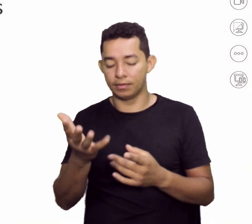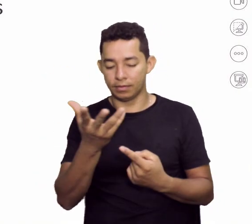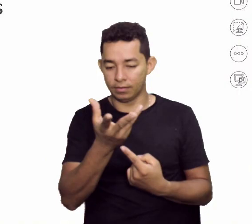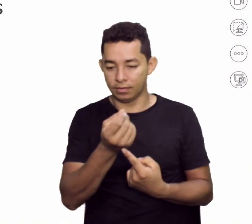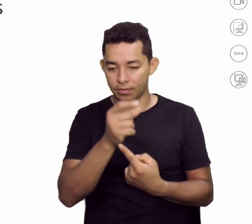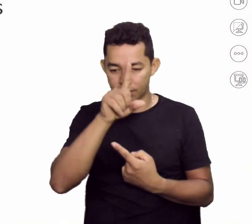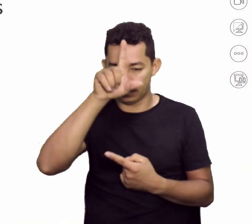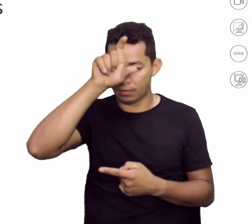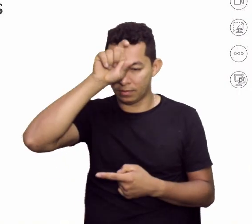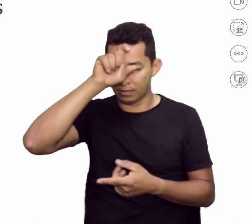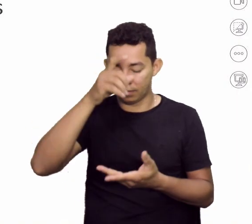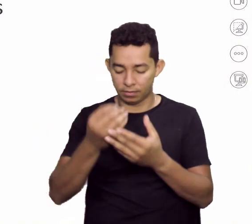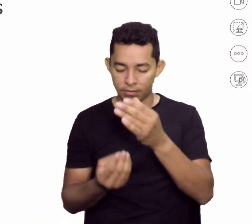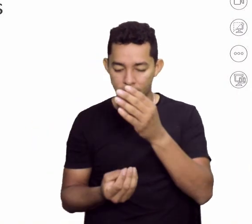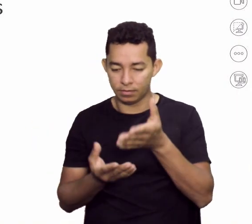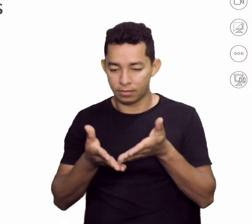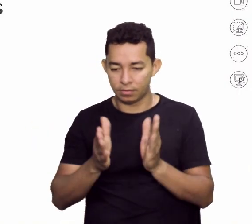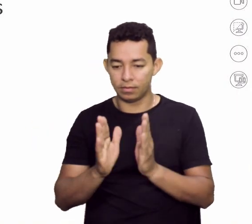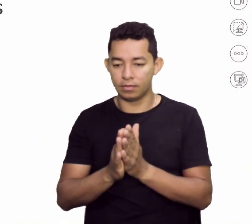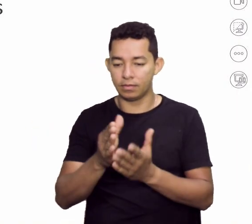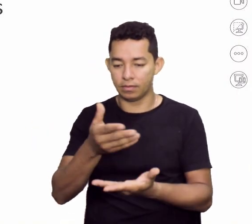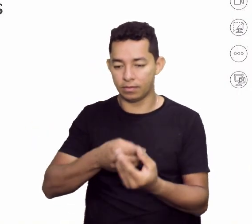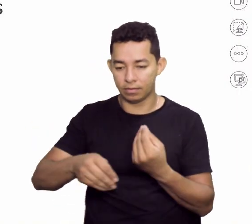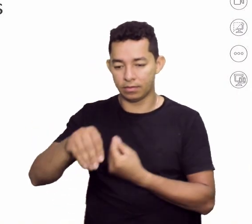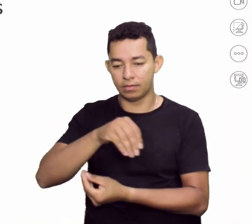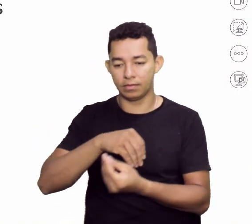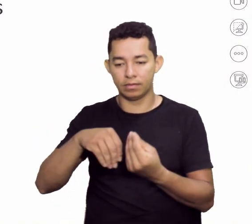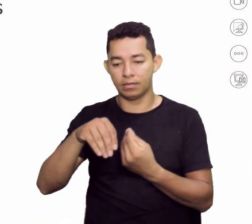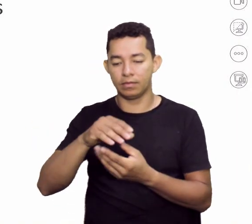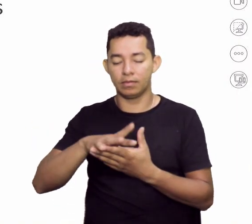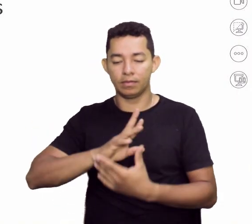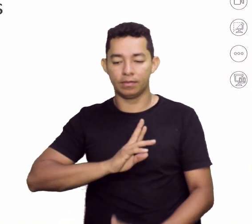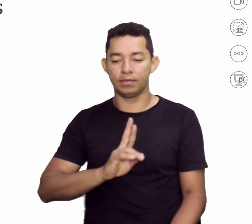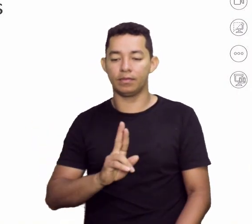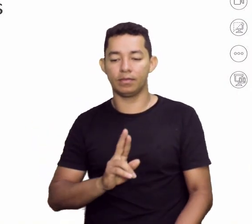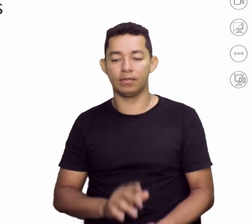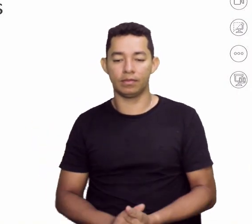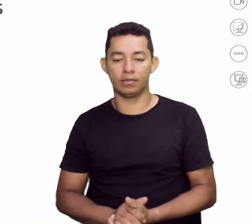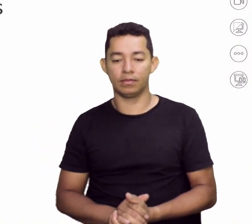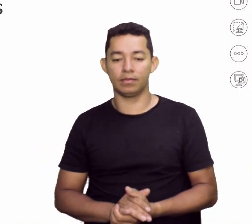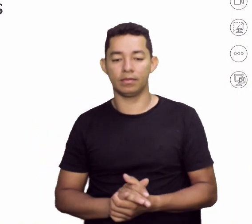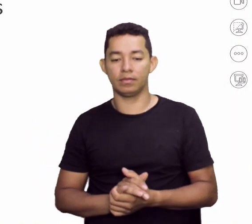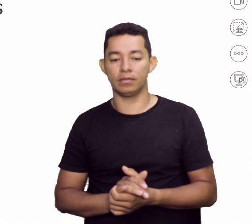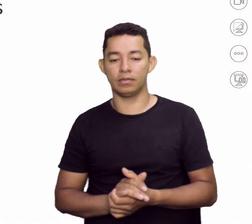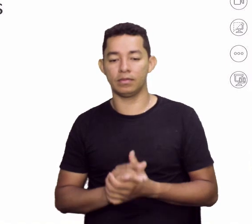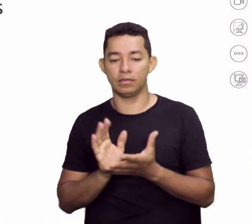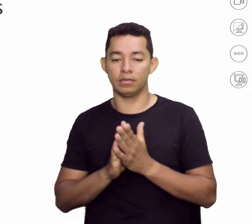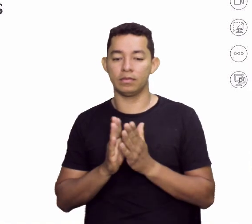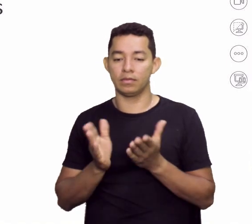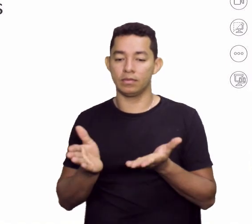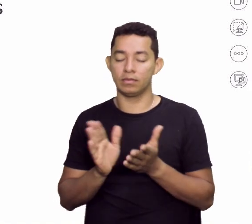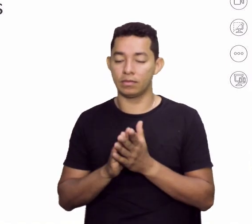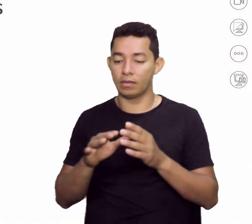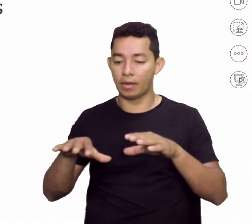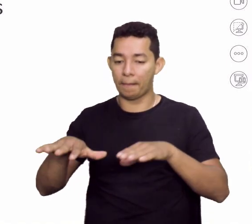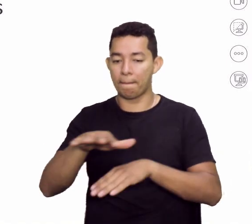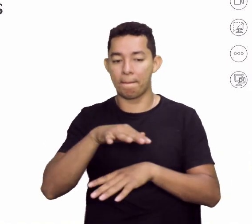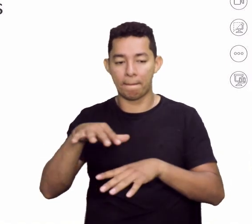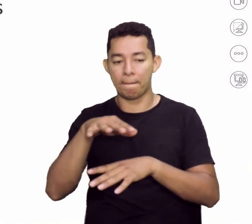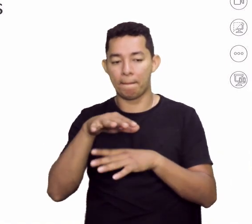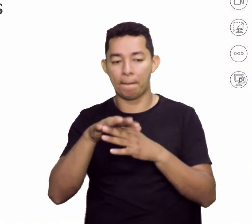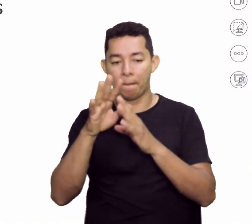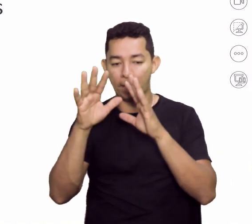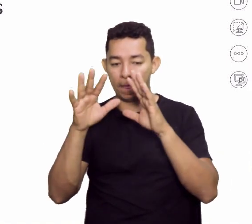visto que o interior dos templos, as peças ou espaços relacionados com o culto